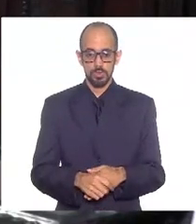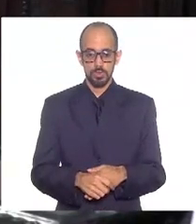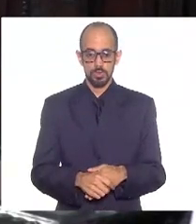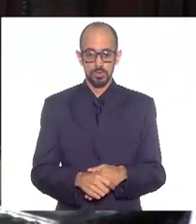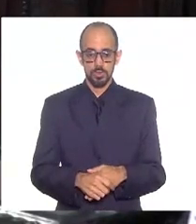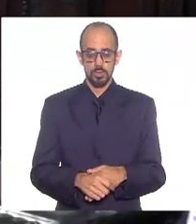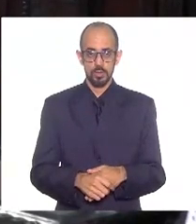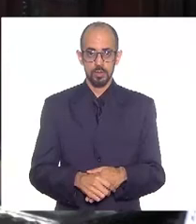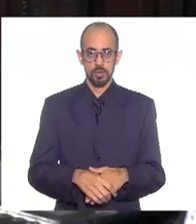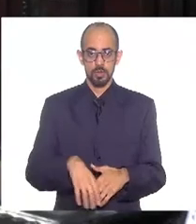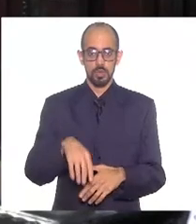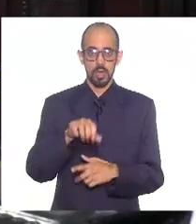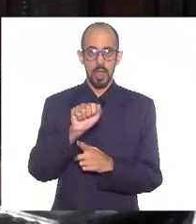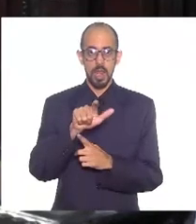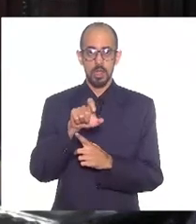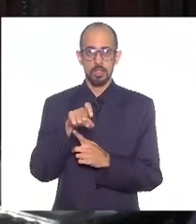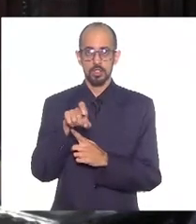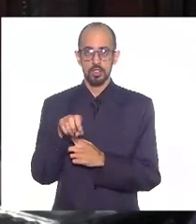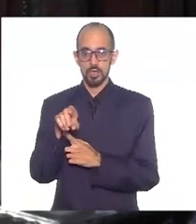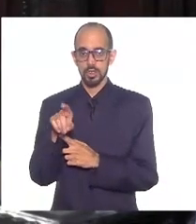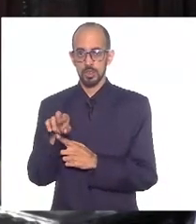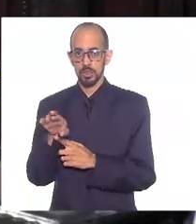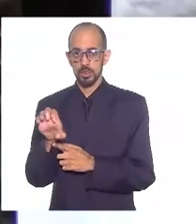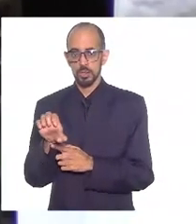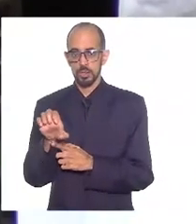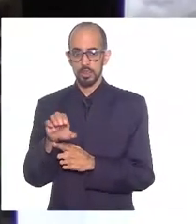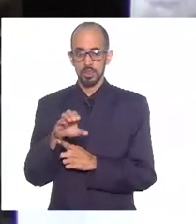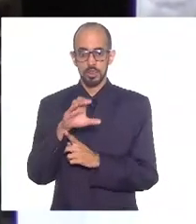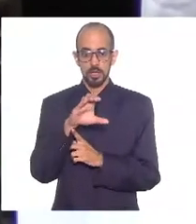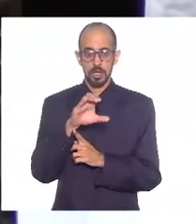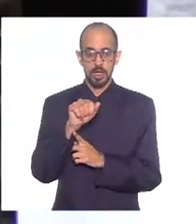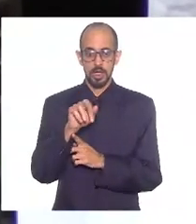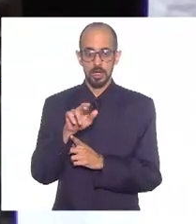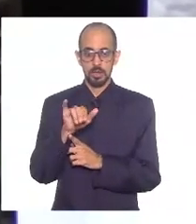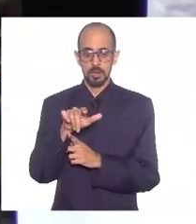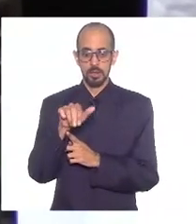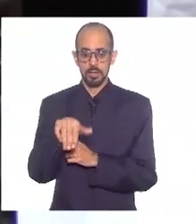Simfres, Alexandre Melo, Karina Coest.